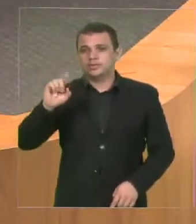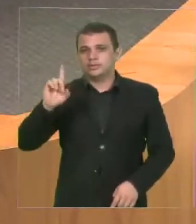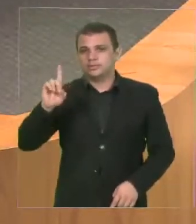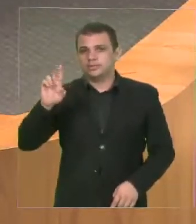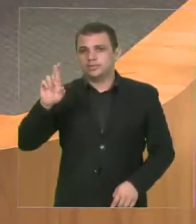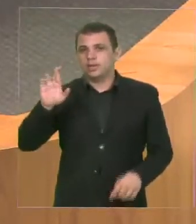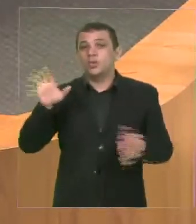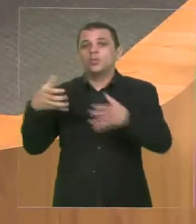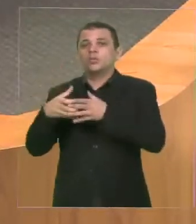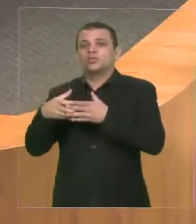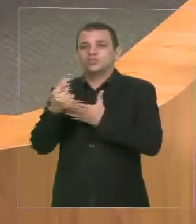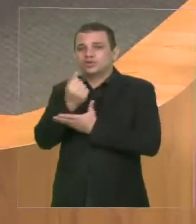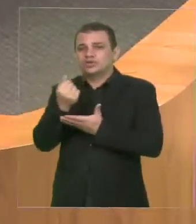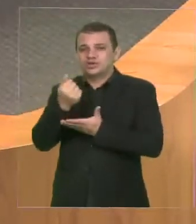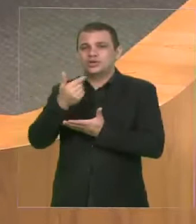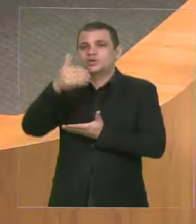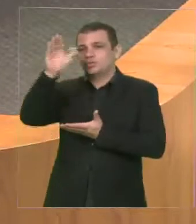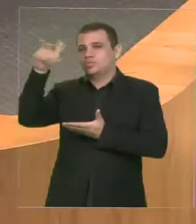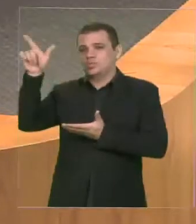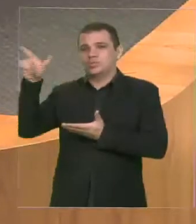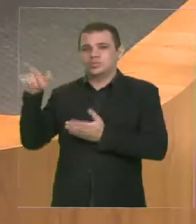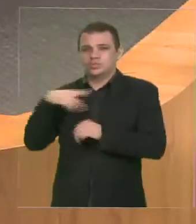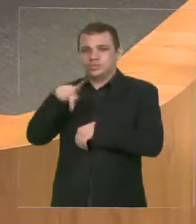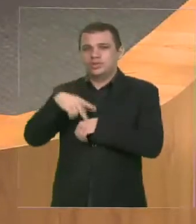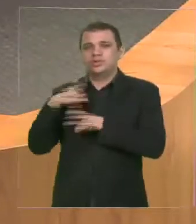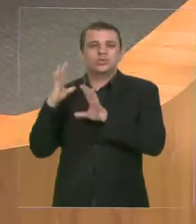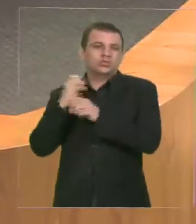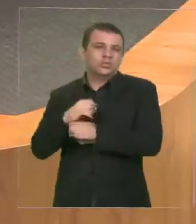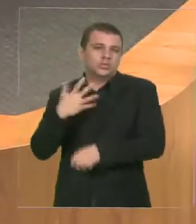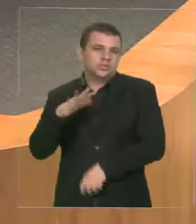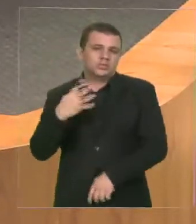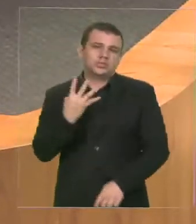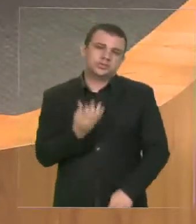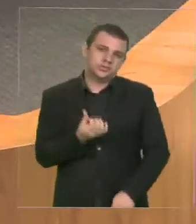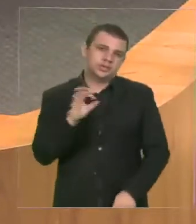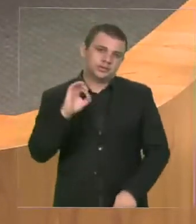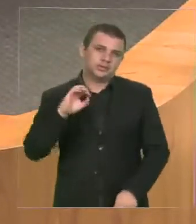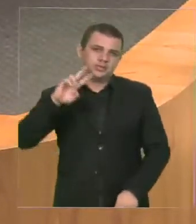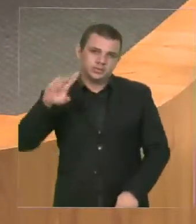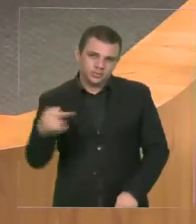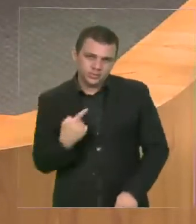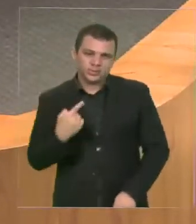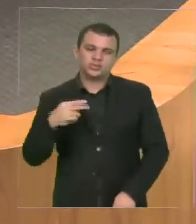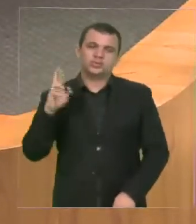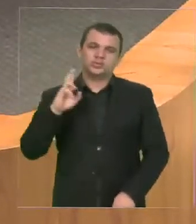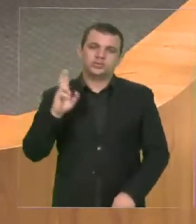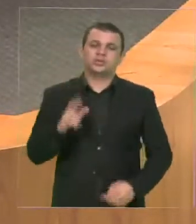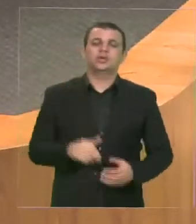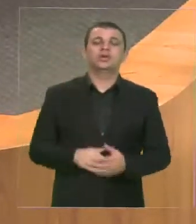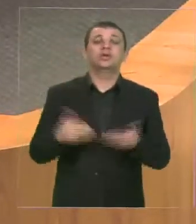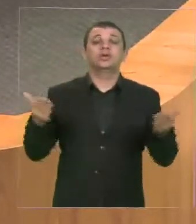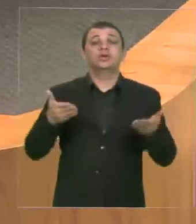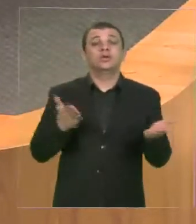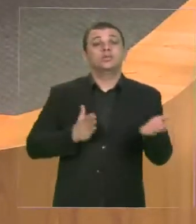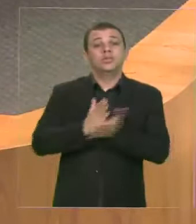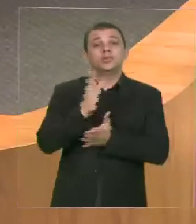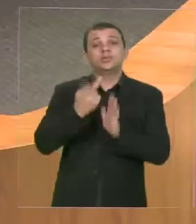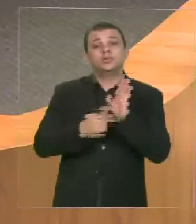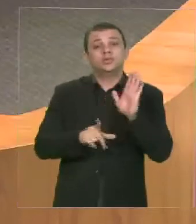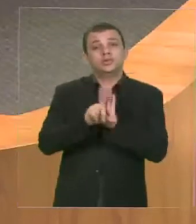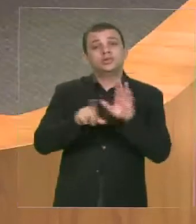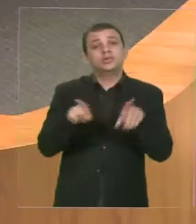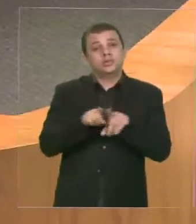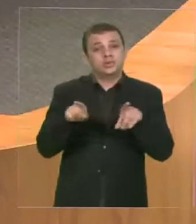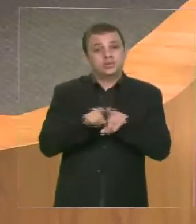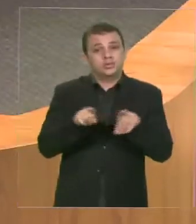moedas estrangeiras, que é o equivalente a 60 milhões de reais, e aprovamos um projeto de lei, agora estamos prestes a aprovar também um novo